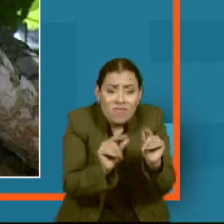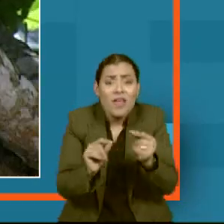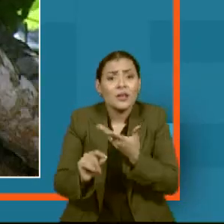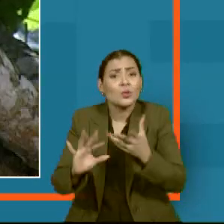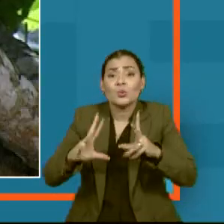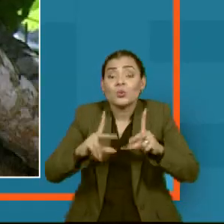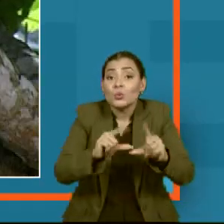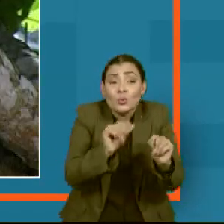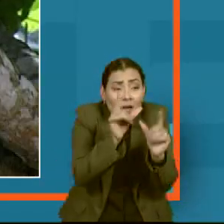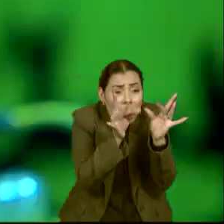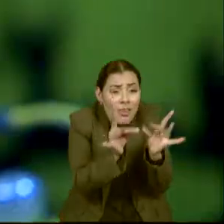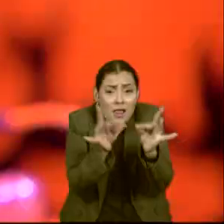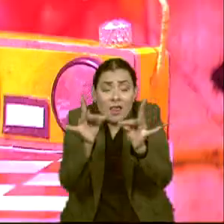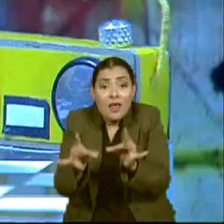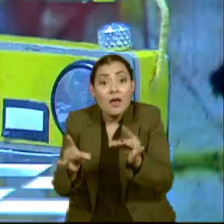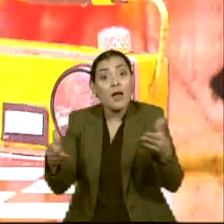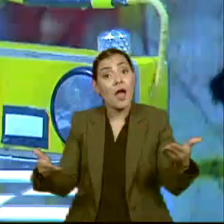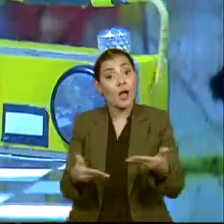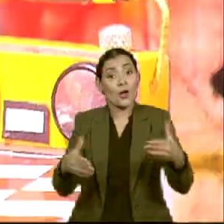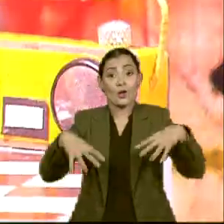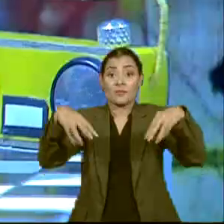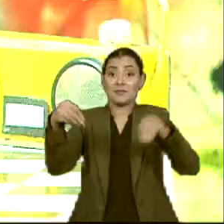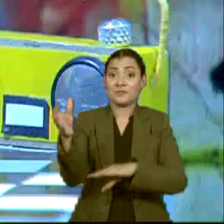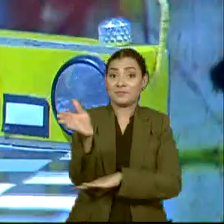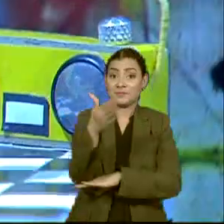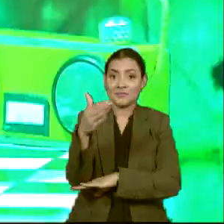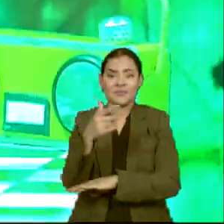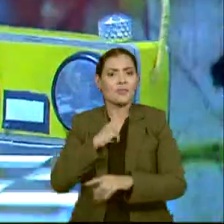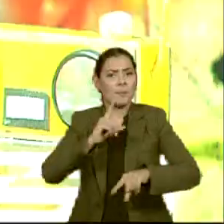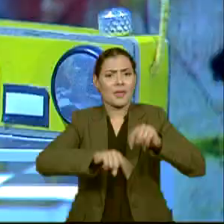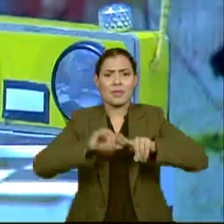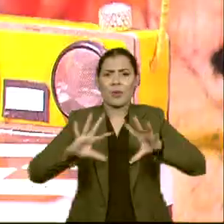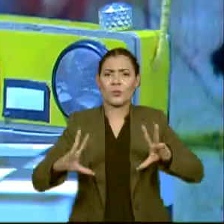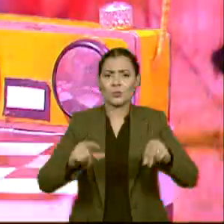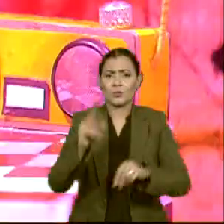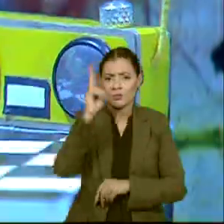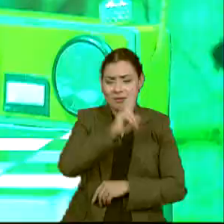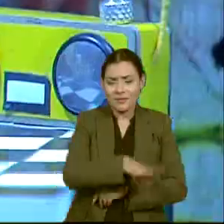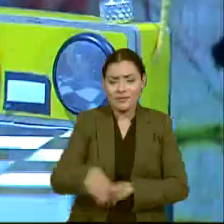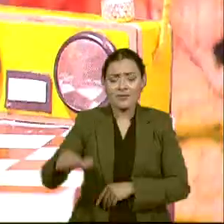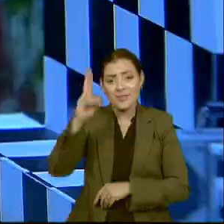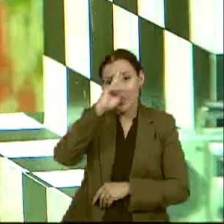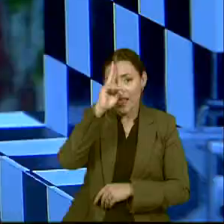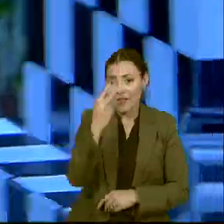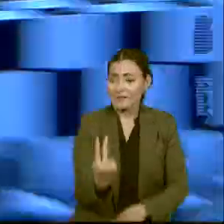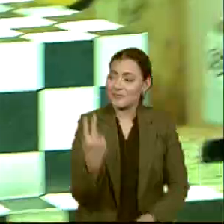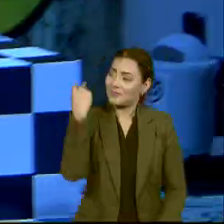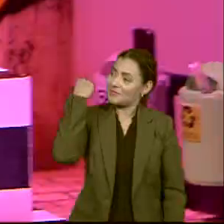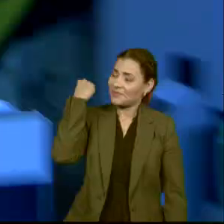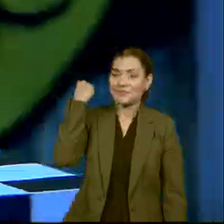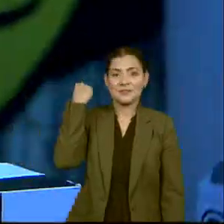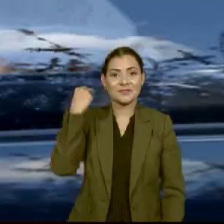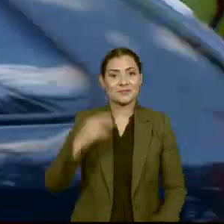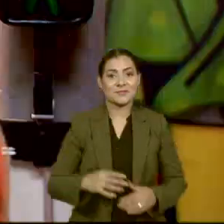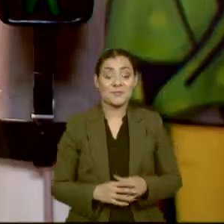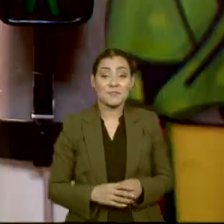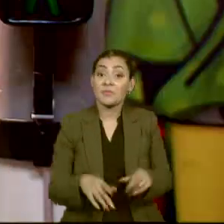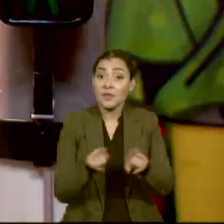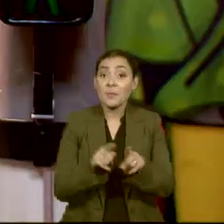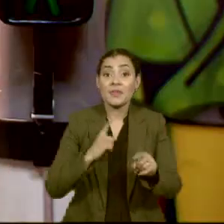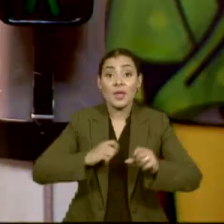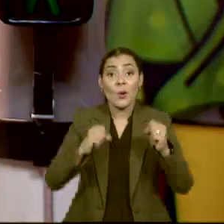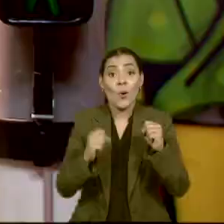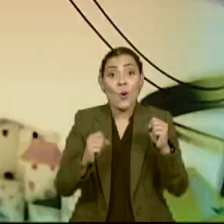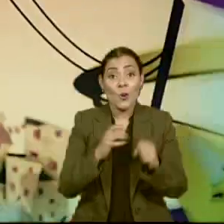exótica, né? E hoje a gente tem o Quintal, que dá a continuidade de todo esse nosso sangue de infância. Uma criança feliz. Tem até o